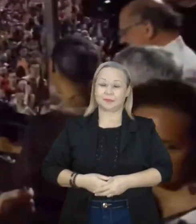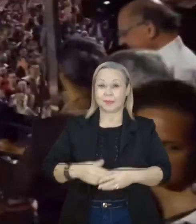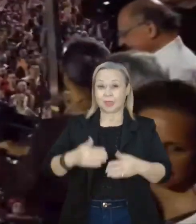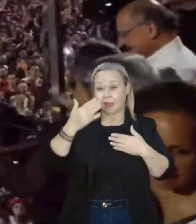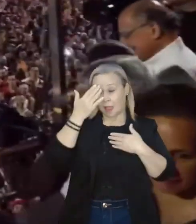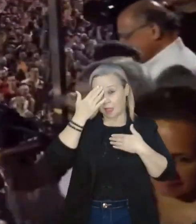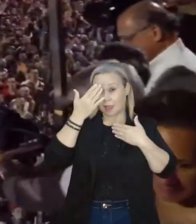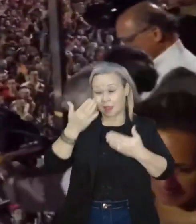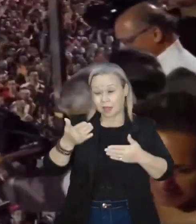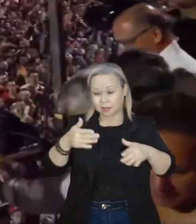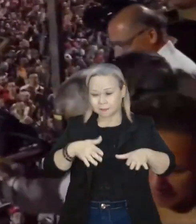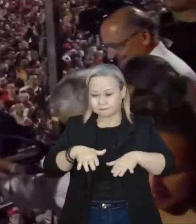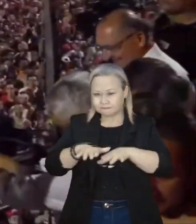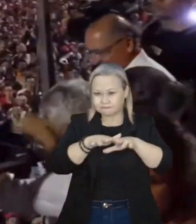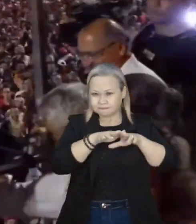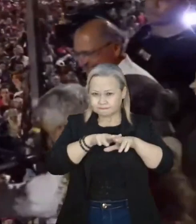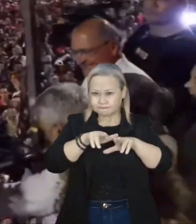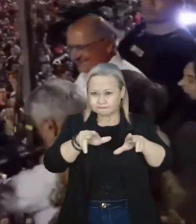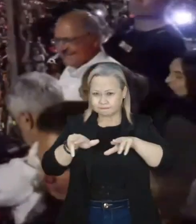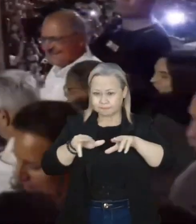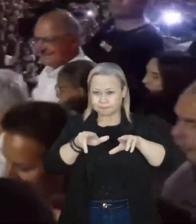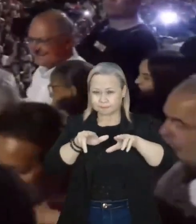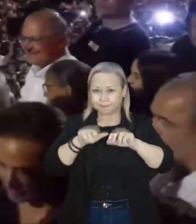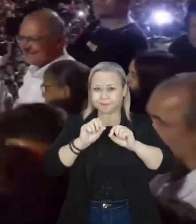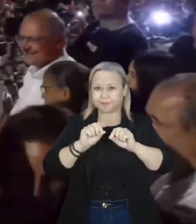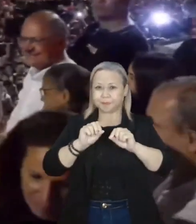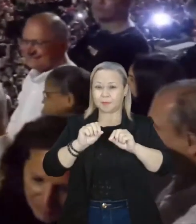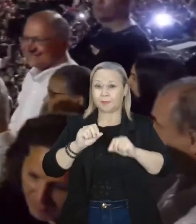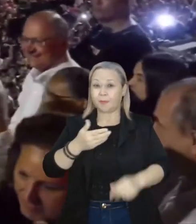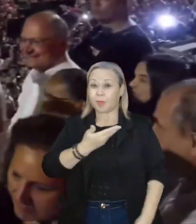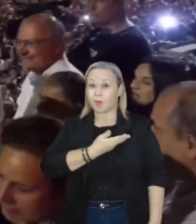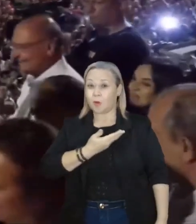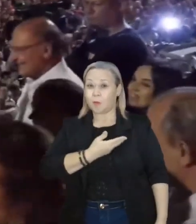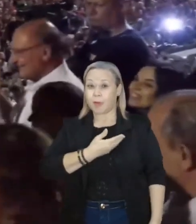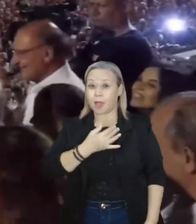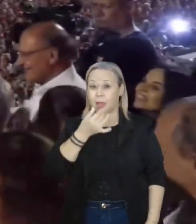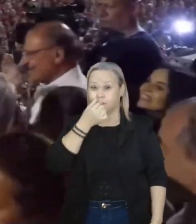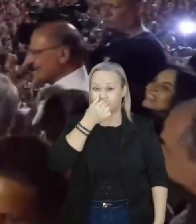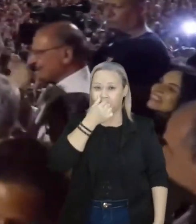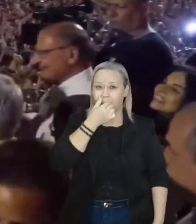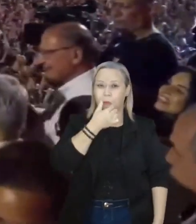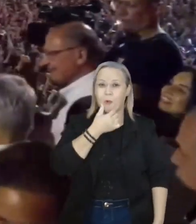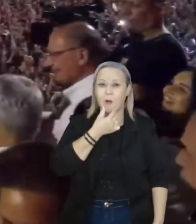Agradecer igualmente o companheiro Boulos.